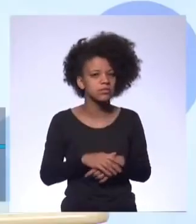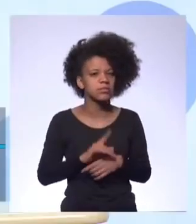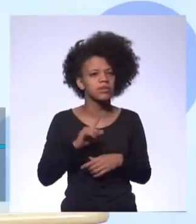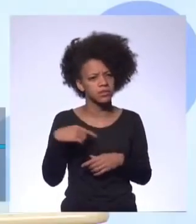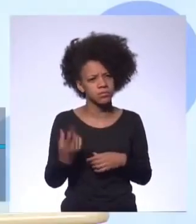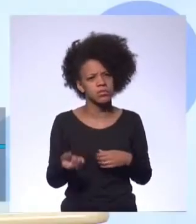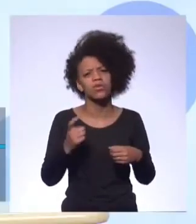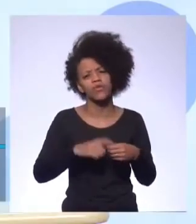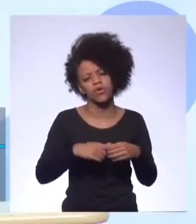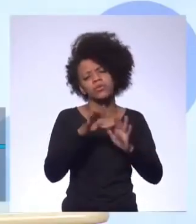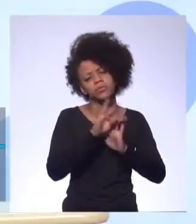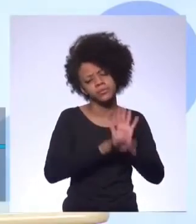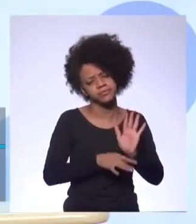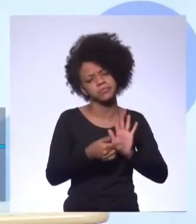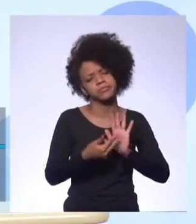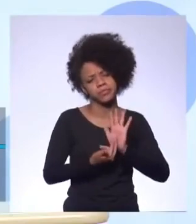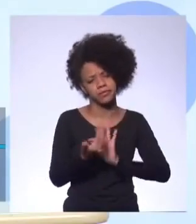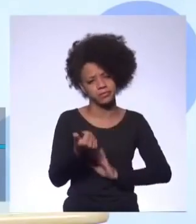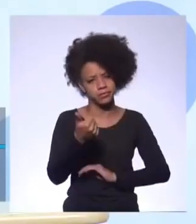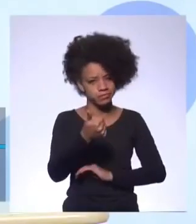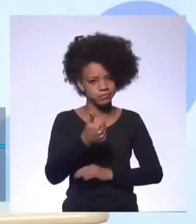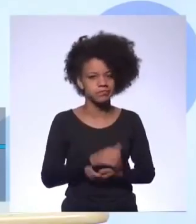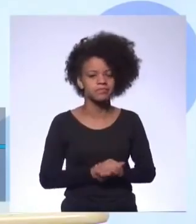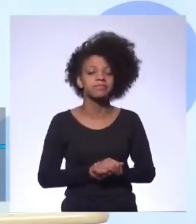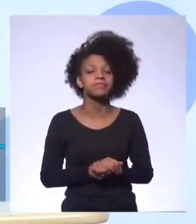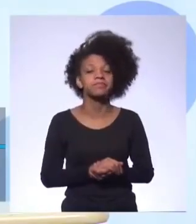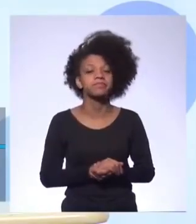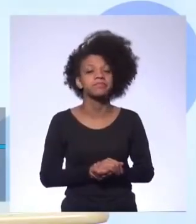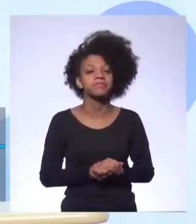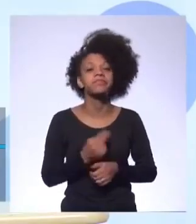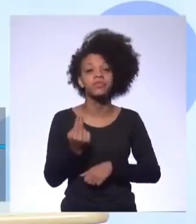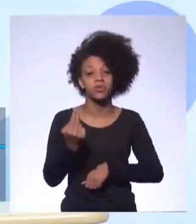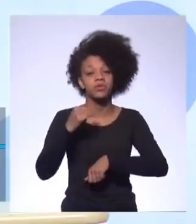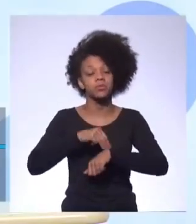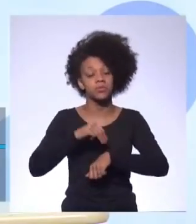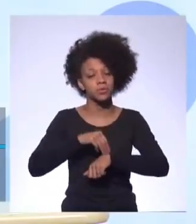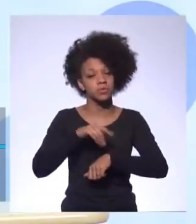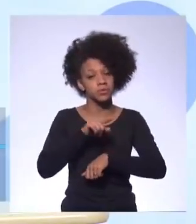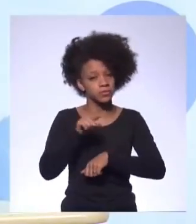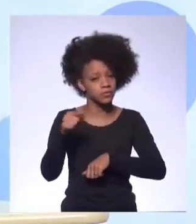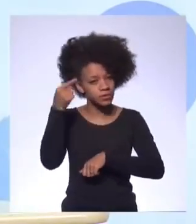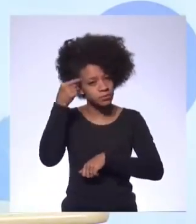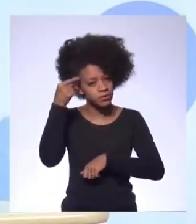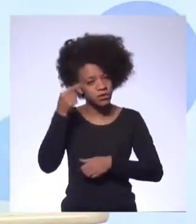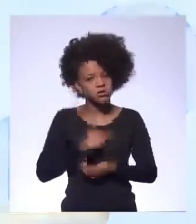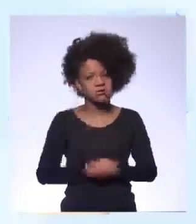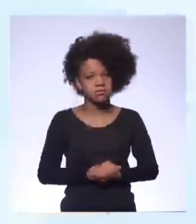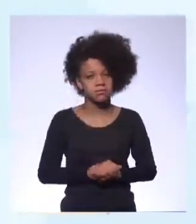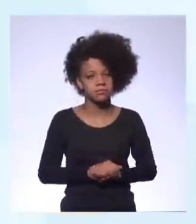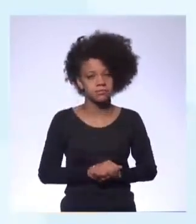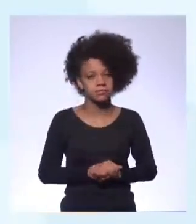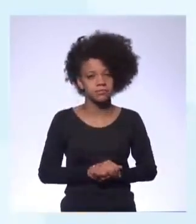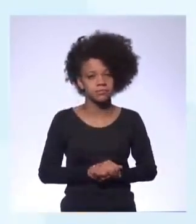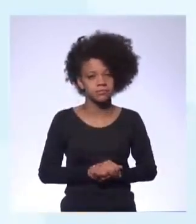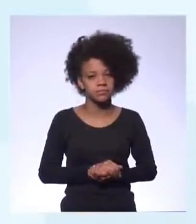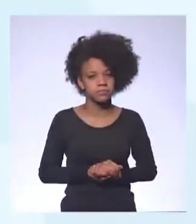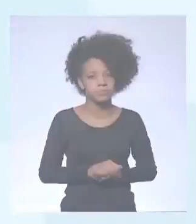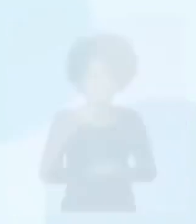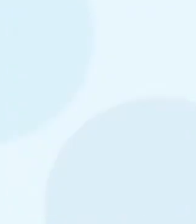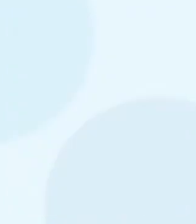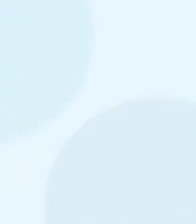gente volta no texto para falar da resposta, ok? Uhum. Vamos lá. 2 minutinhos para vocês pensarem.